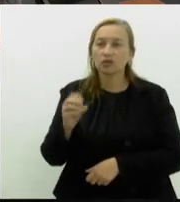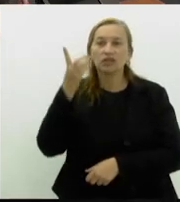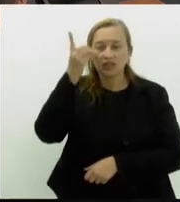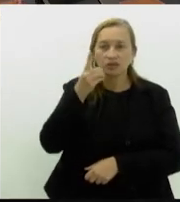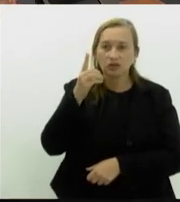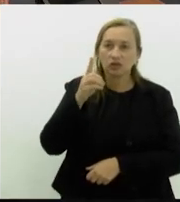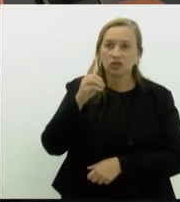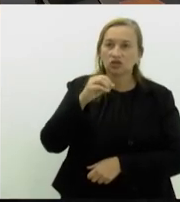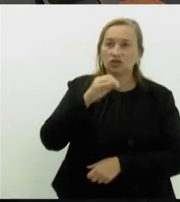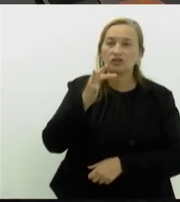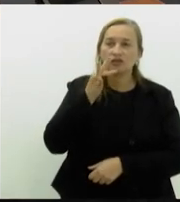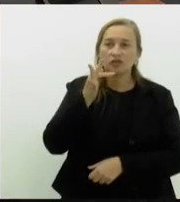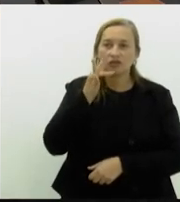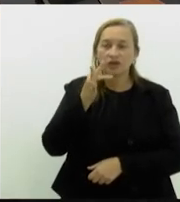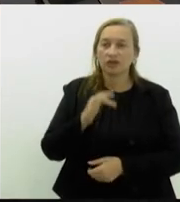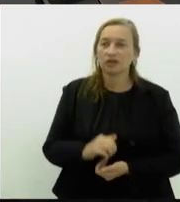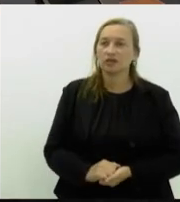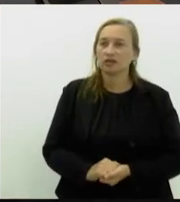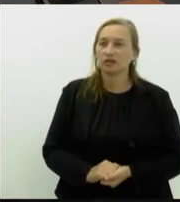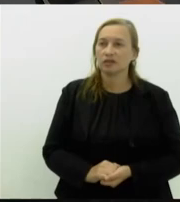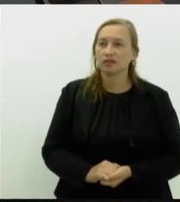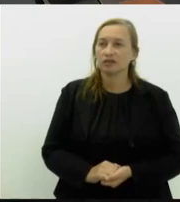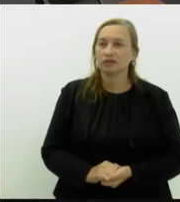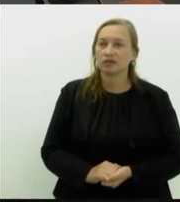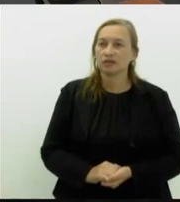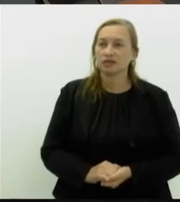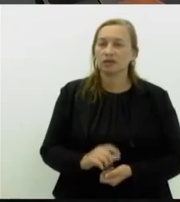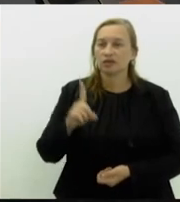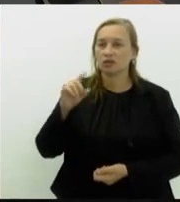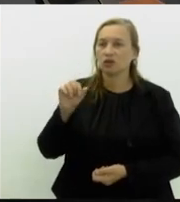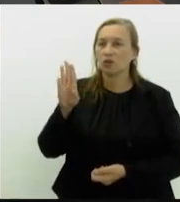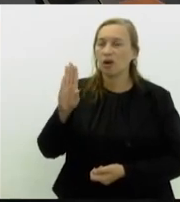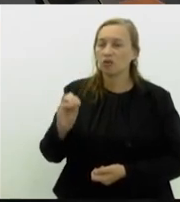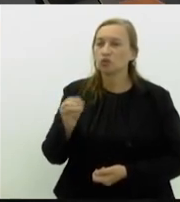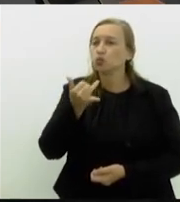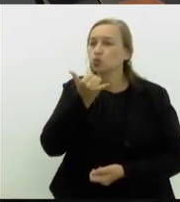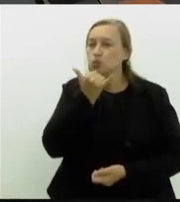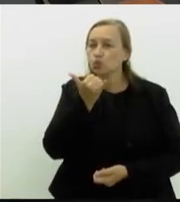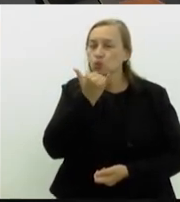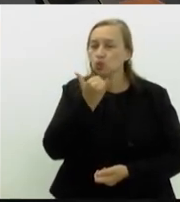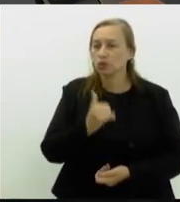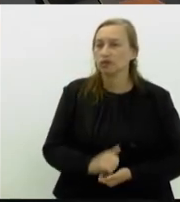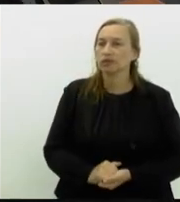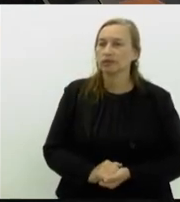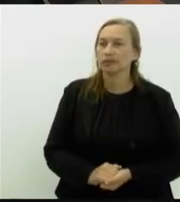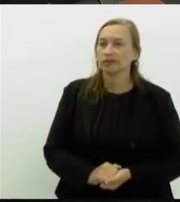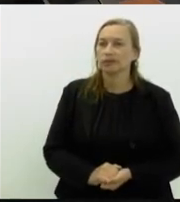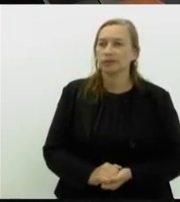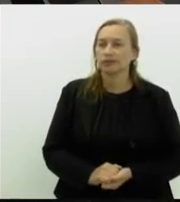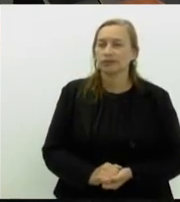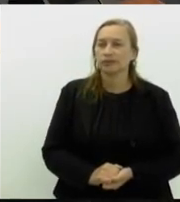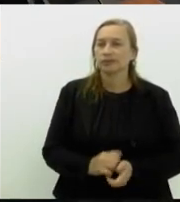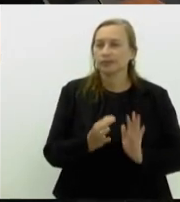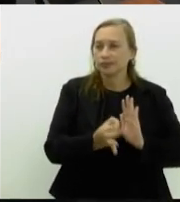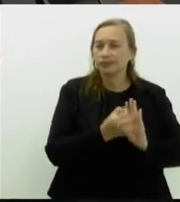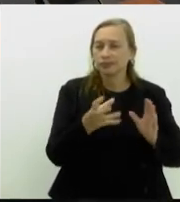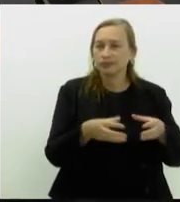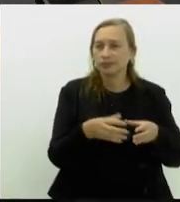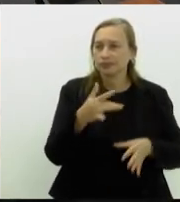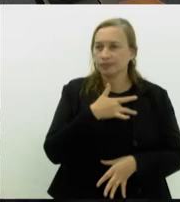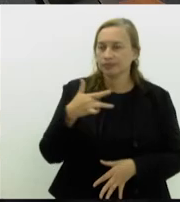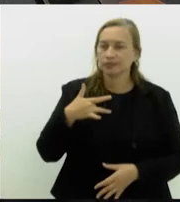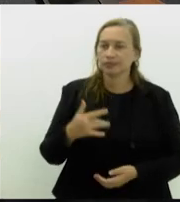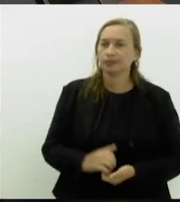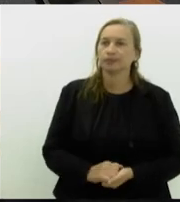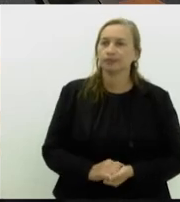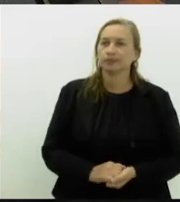deputado Jorge Felipe Neto. Dr. Deodalto, desculpa, deputado Dr. Deodalto. Permitir parecer pela Comissão de Saúde.